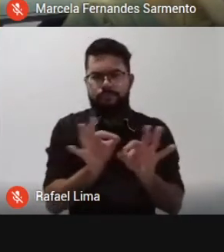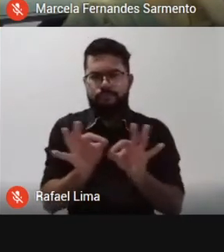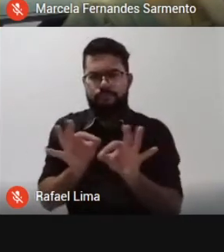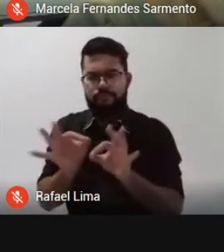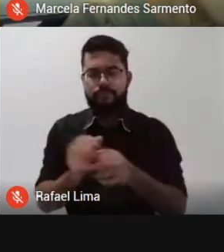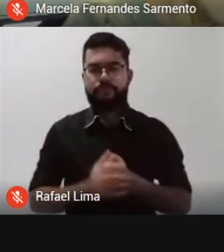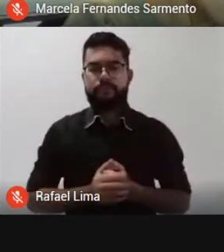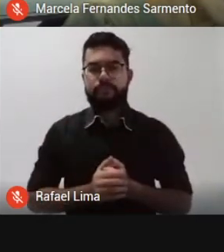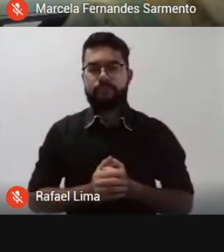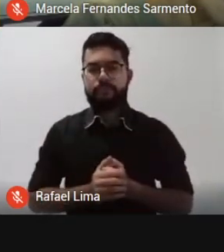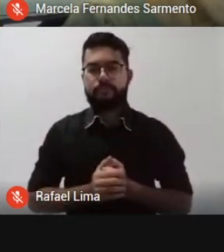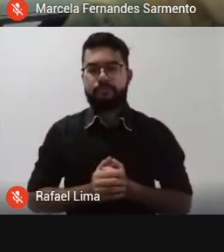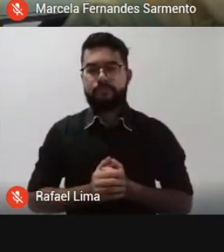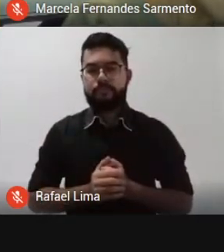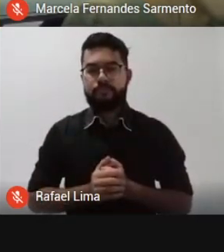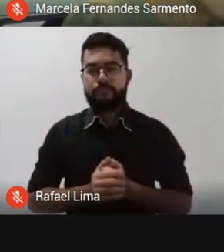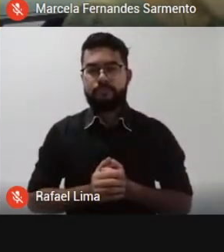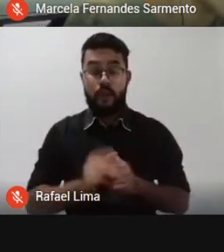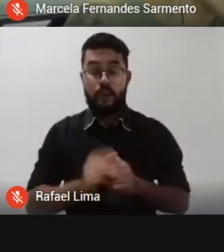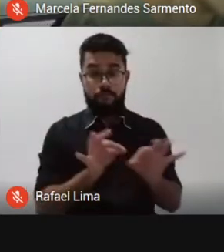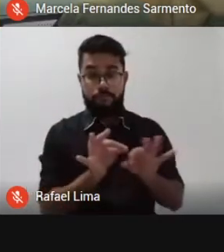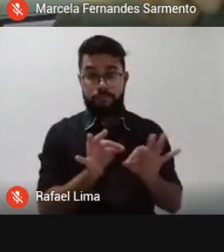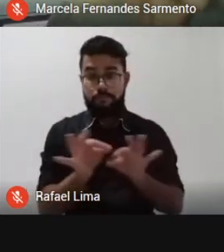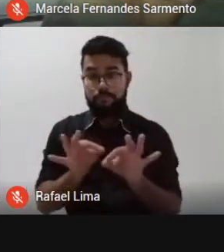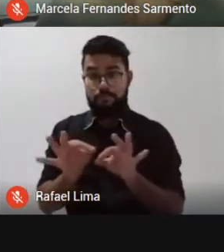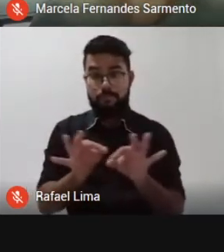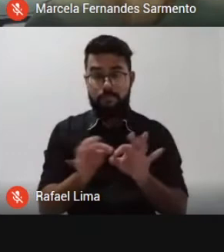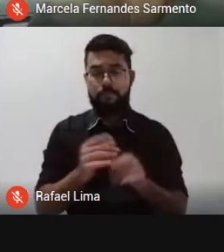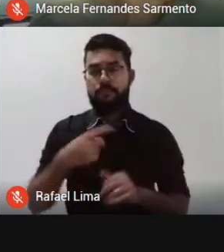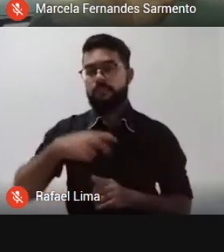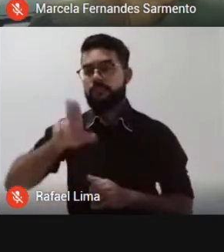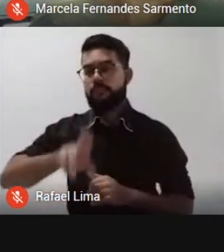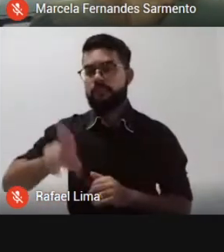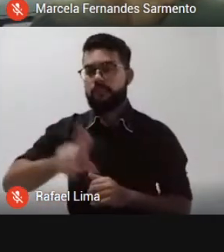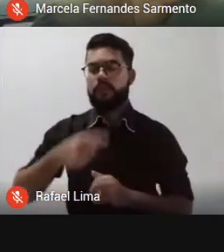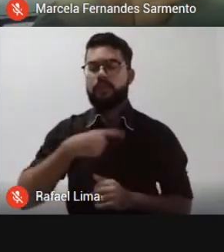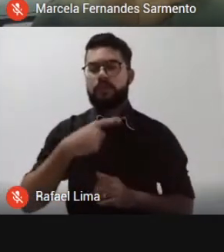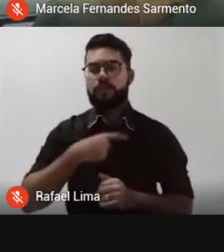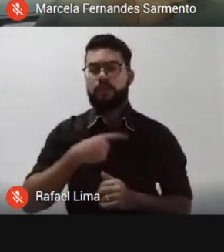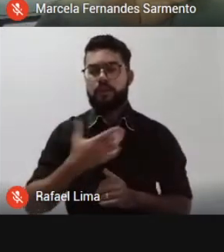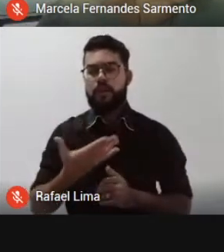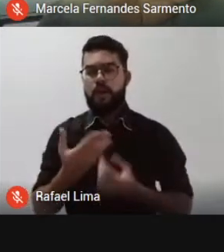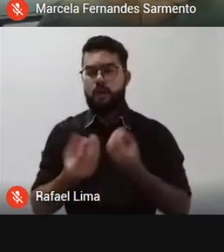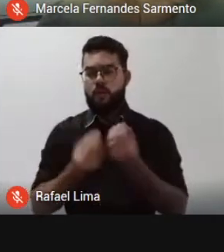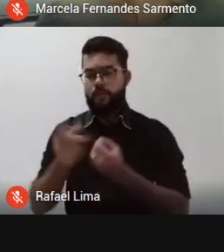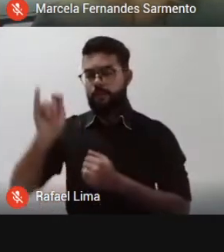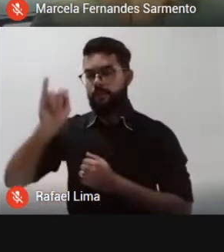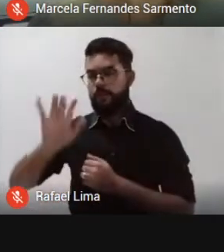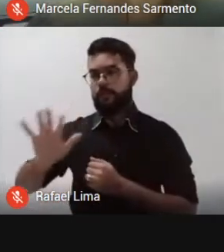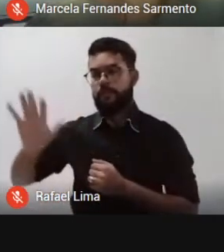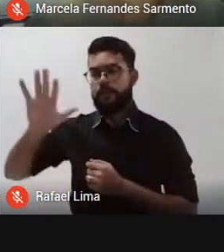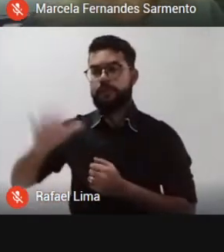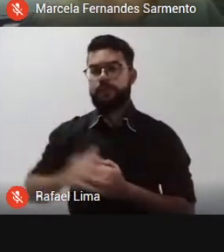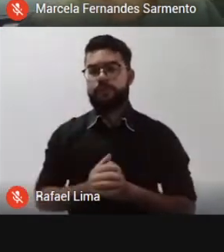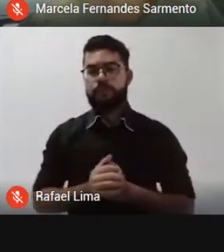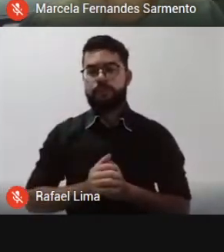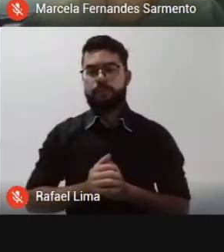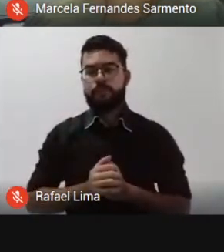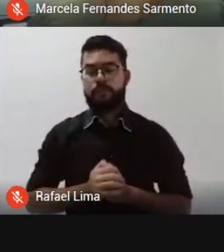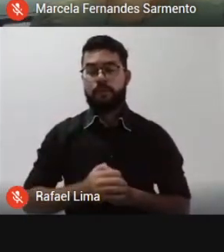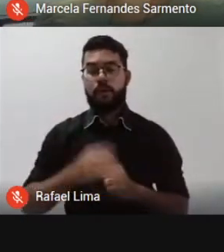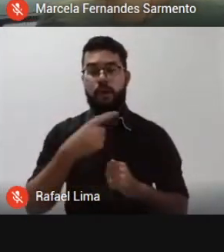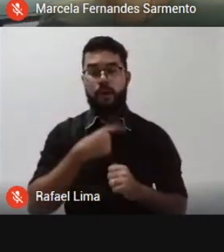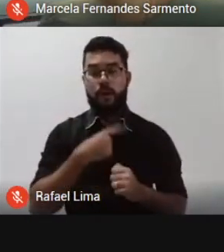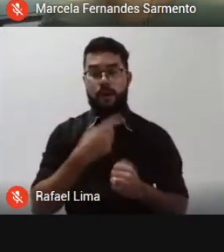A modelagem ela foi feita com o programa SketchUp, imagens. Então, a gente